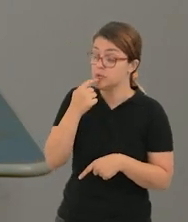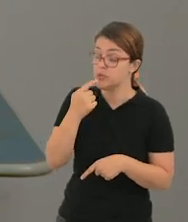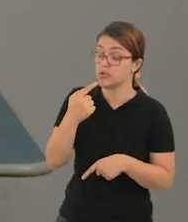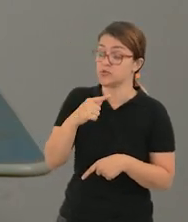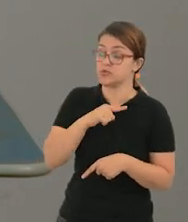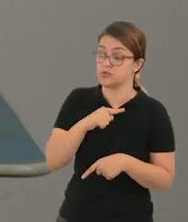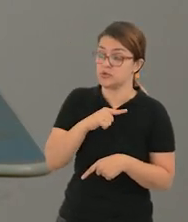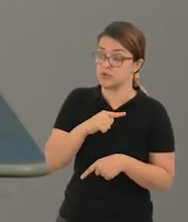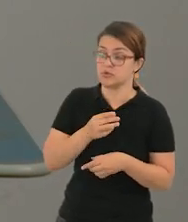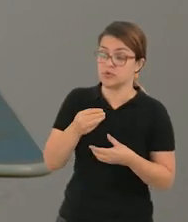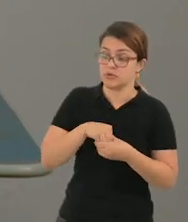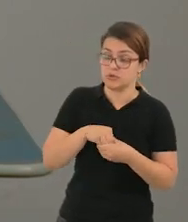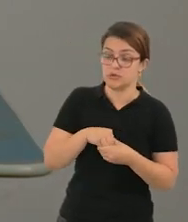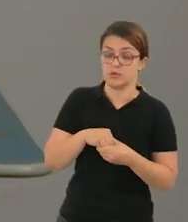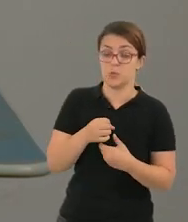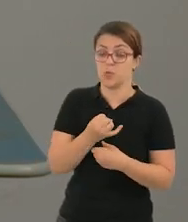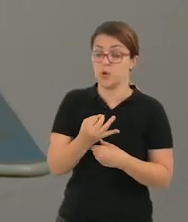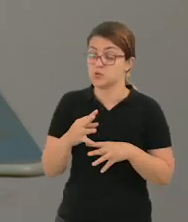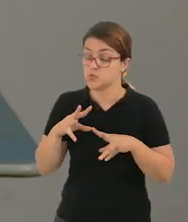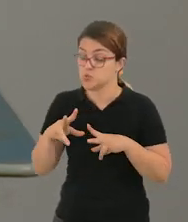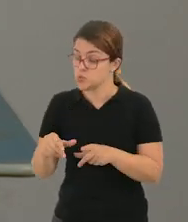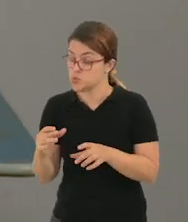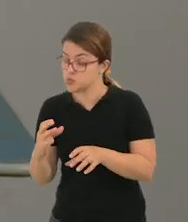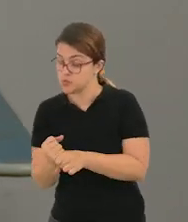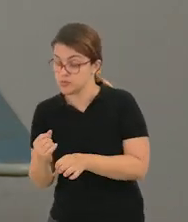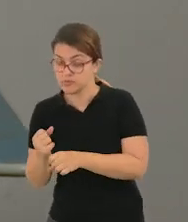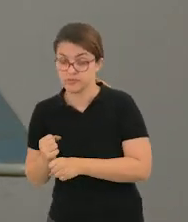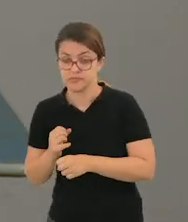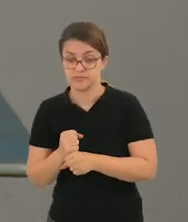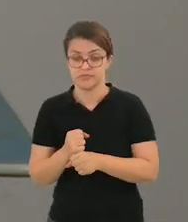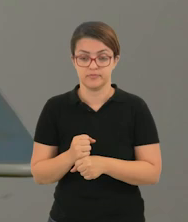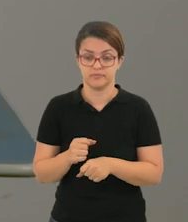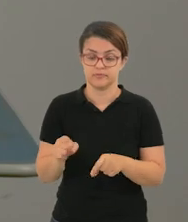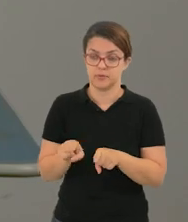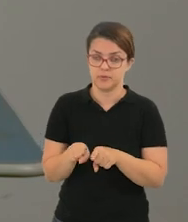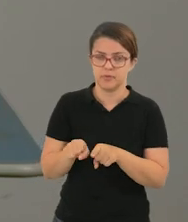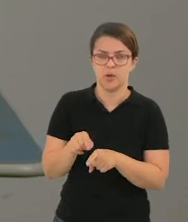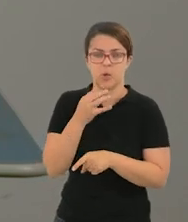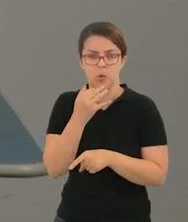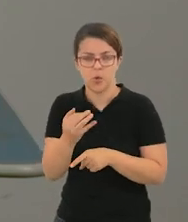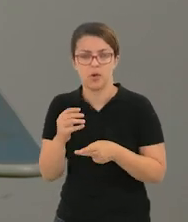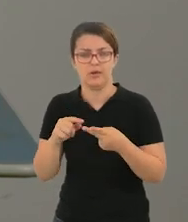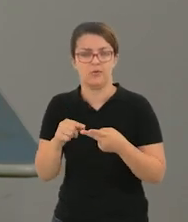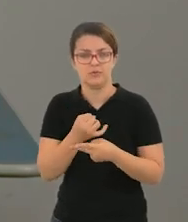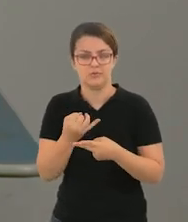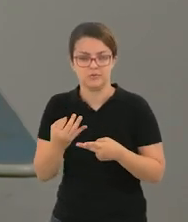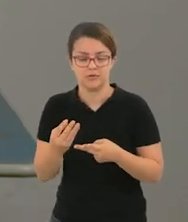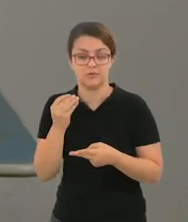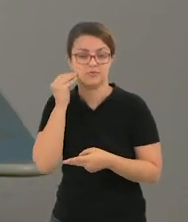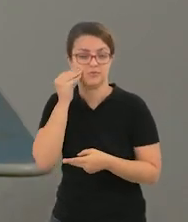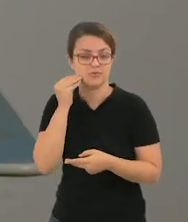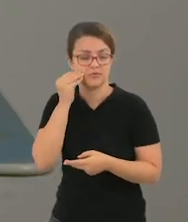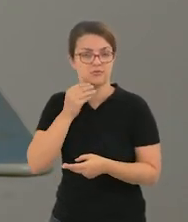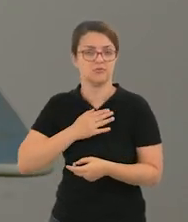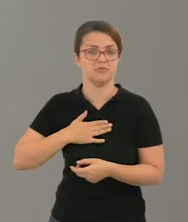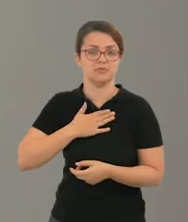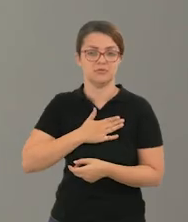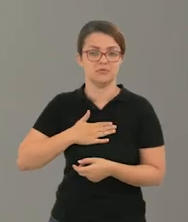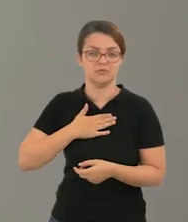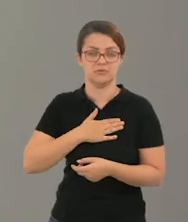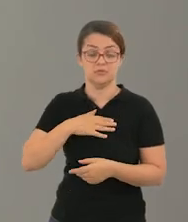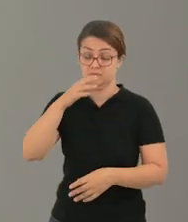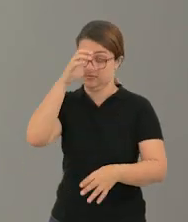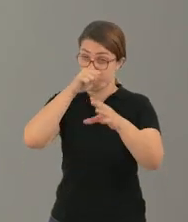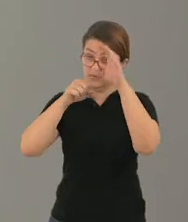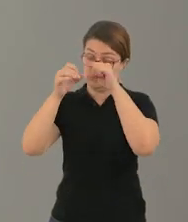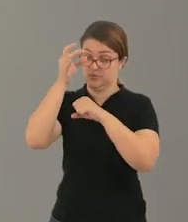da gelatina, quantas ao total. E além de trabalhar essas quantidades e as cores, a criança vai ter uma experiência gostosa e vai